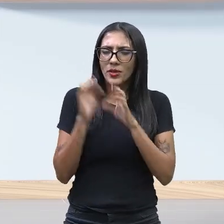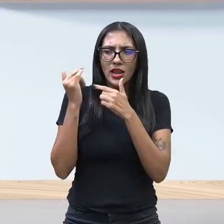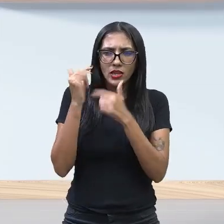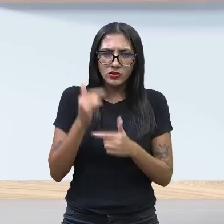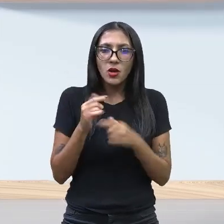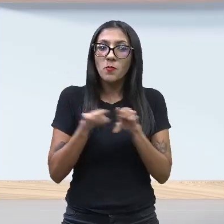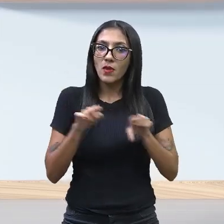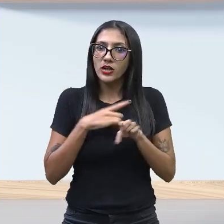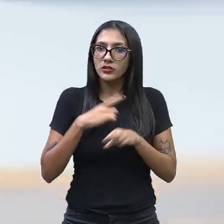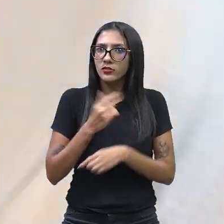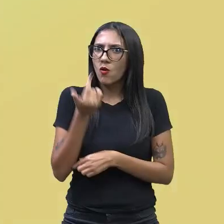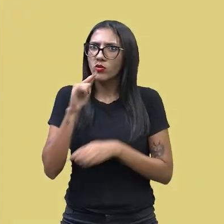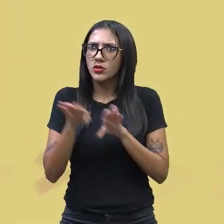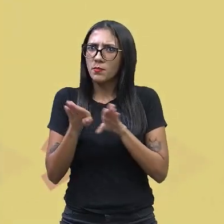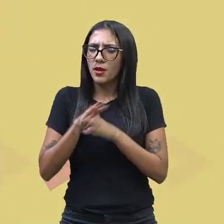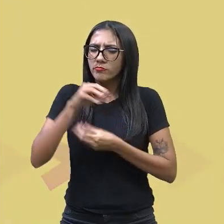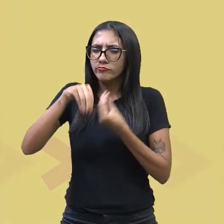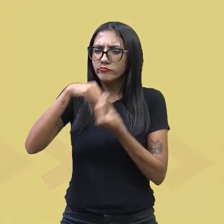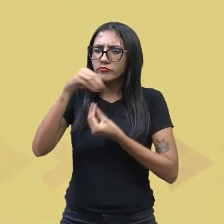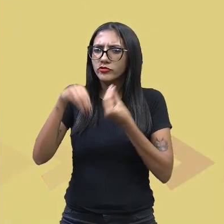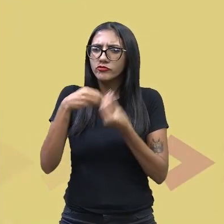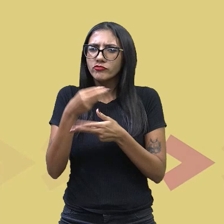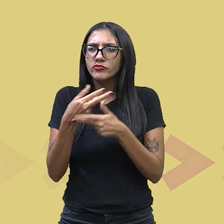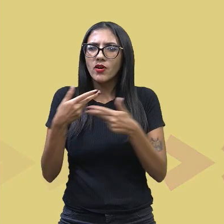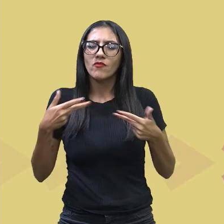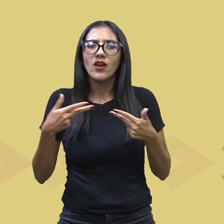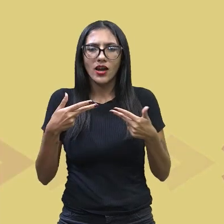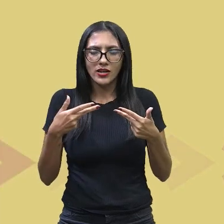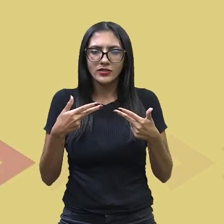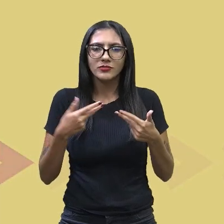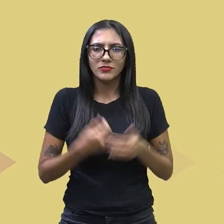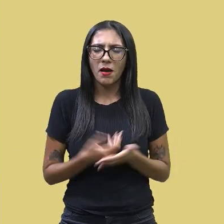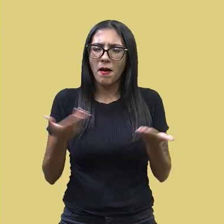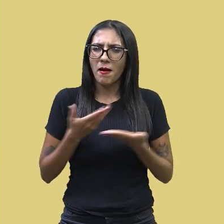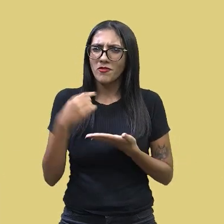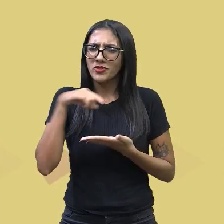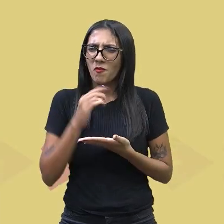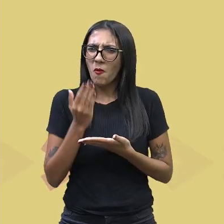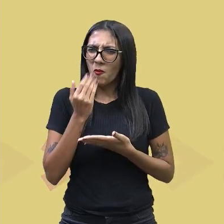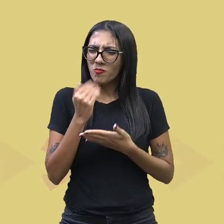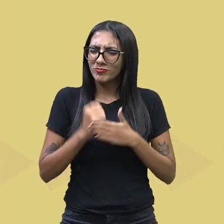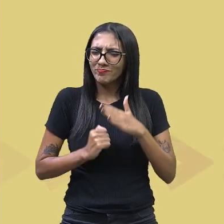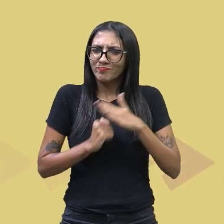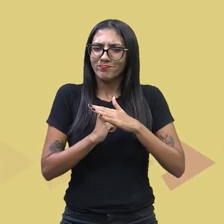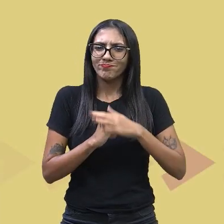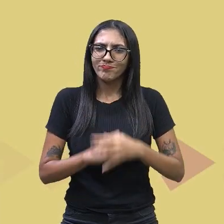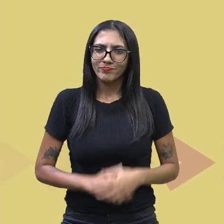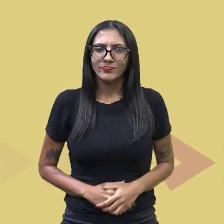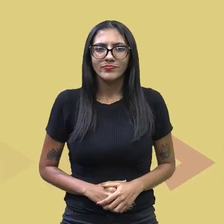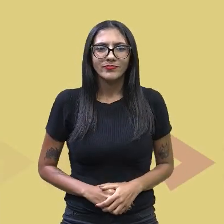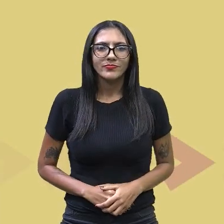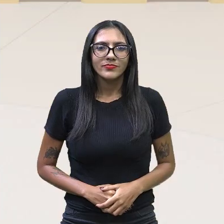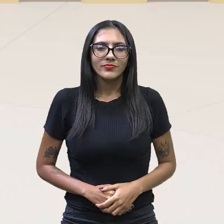as temperadas. Venha você também se embaixar até o tucupi.